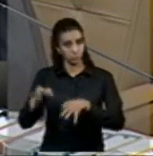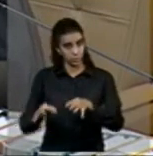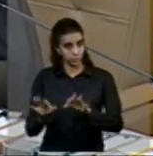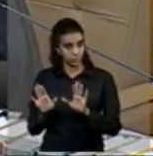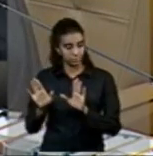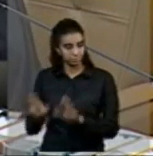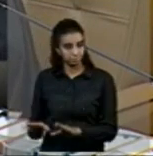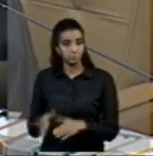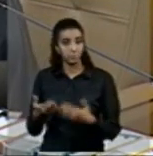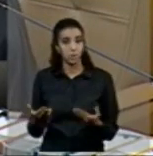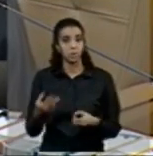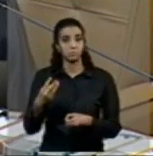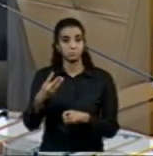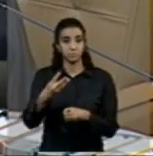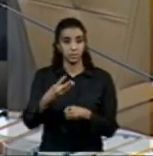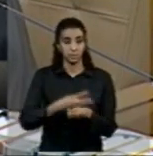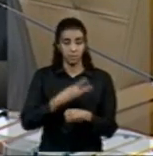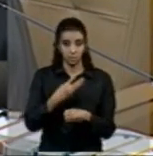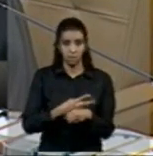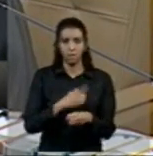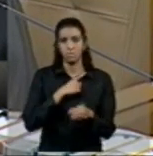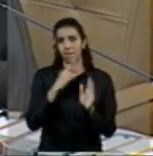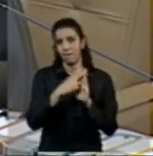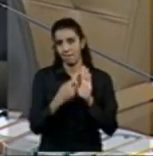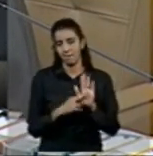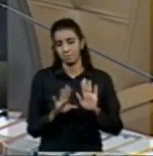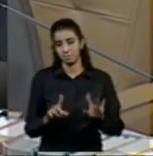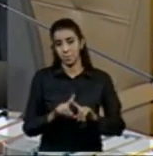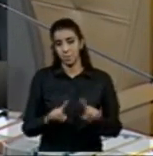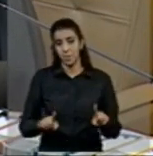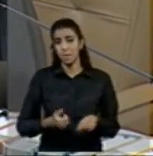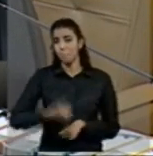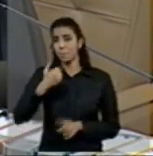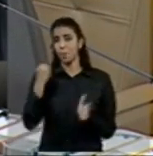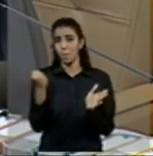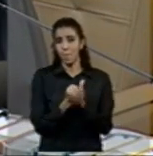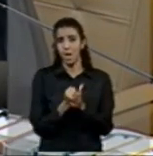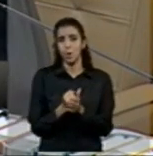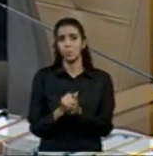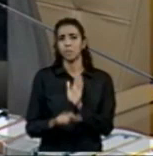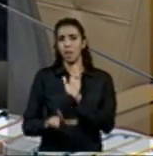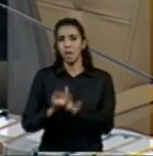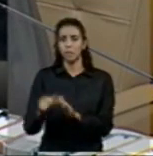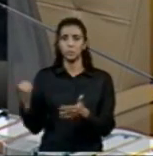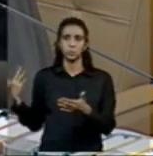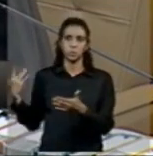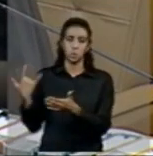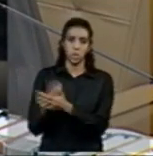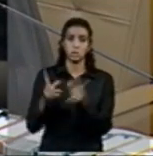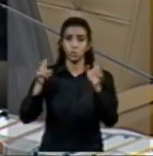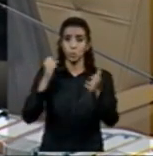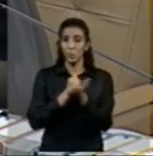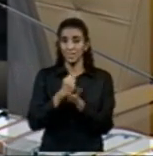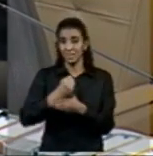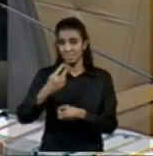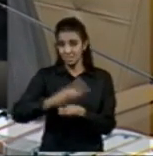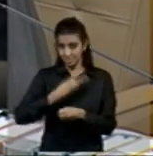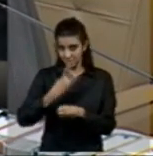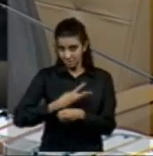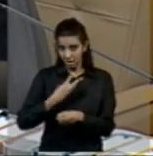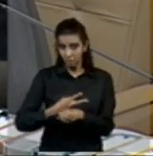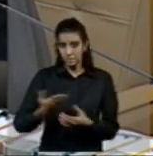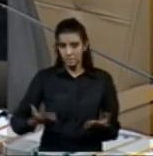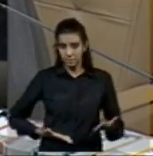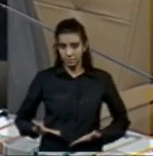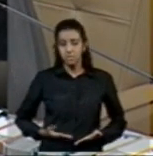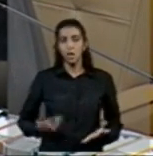enfrentar a terceirização e regulação jurídica. Digo que o primeiro marco legislativo que se pode reportar à contratação terceirizada de